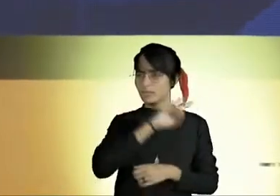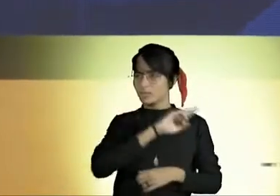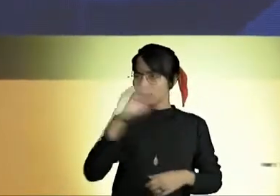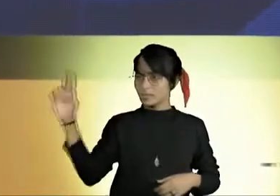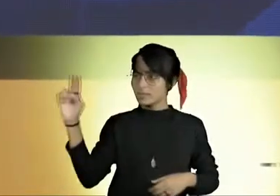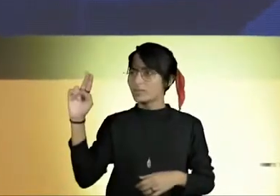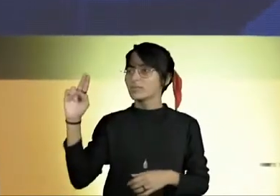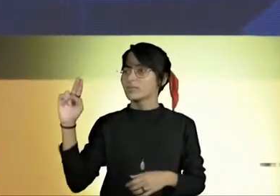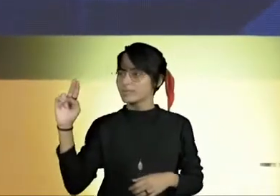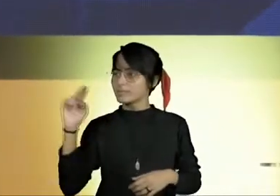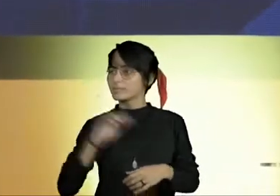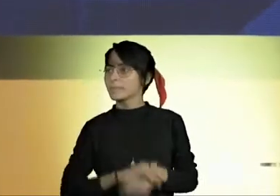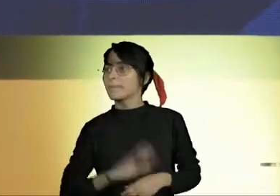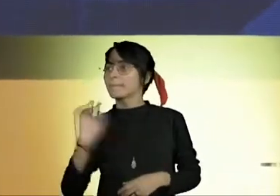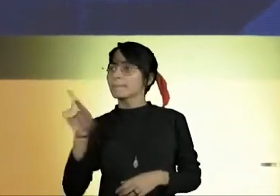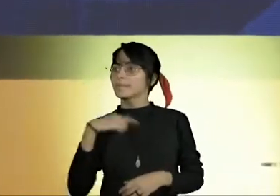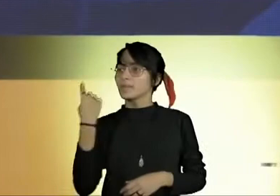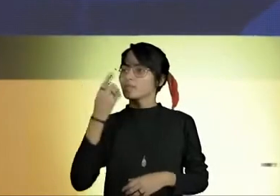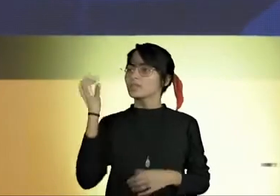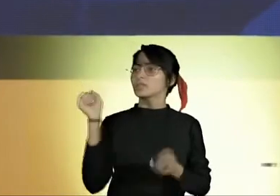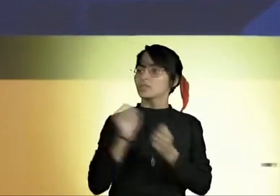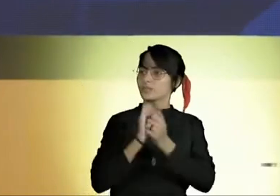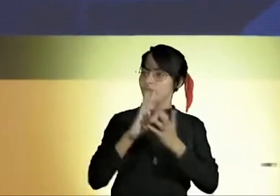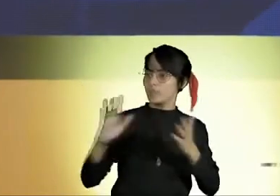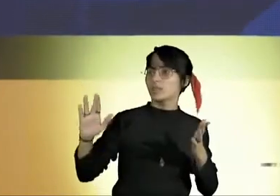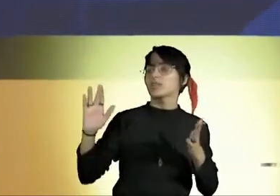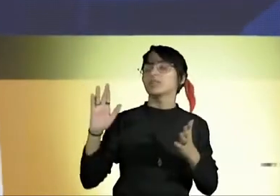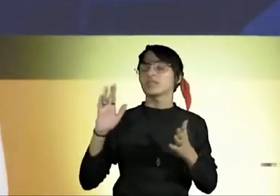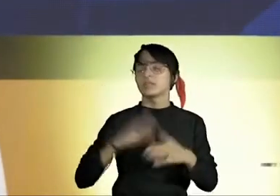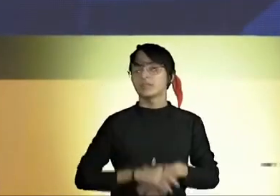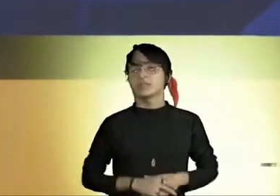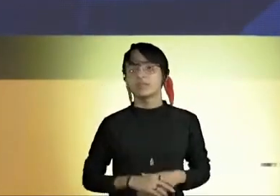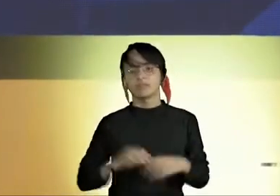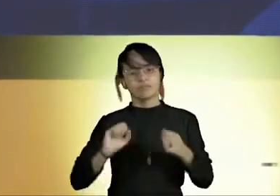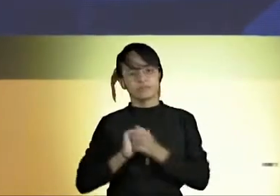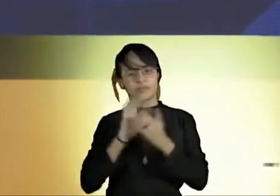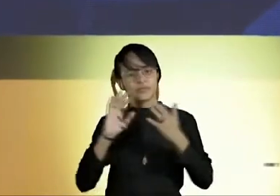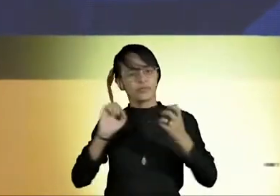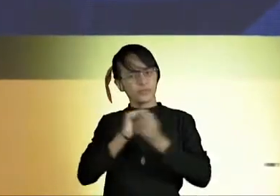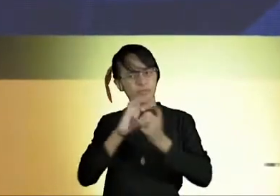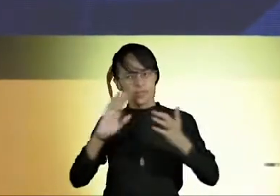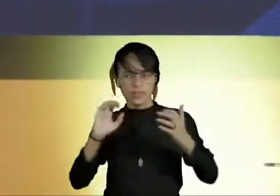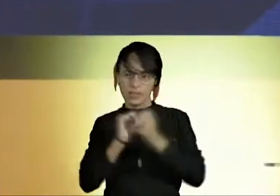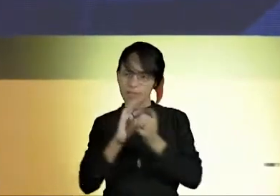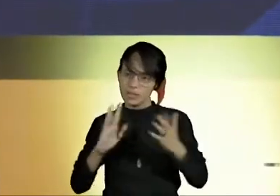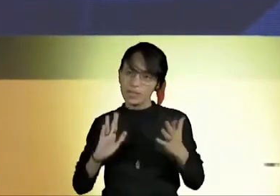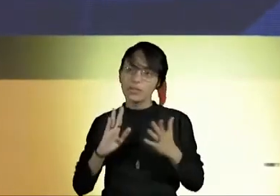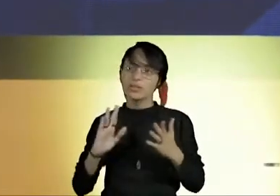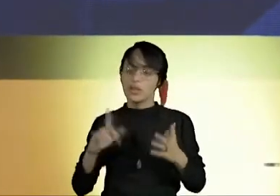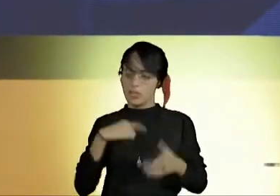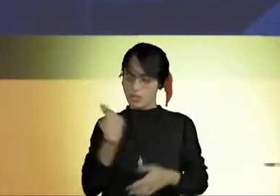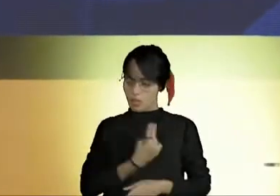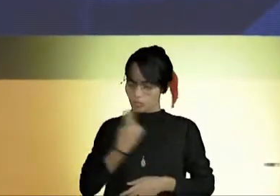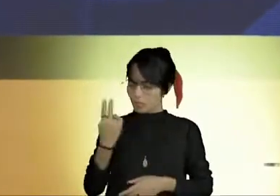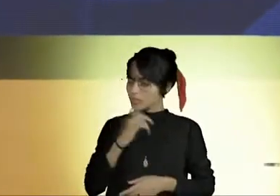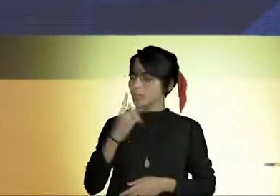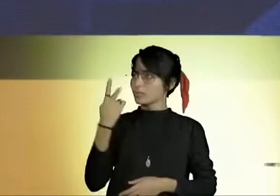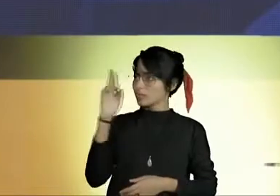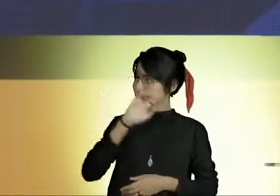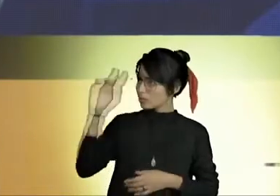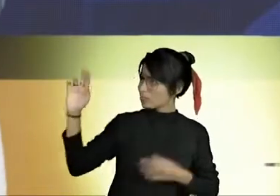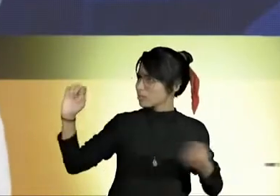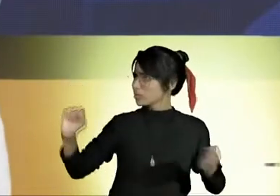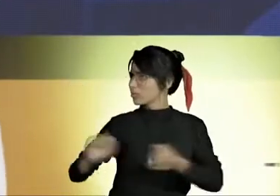nome, e nós te glorificaremos ainda mais, não a nós, Senhor, mas ao teu nome,